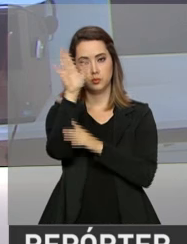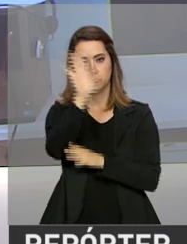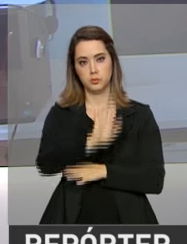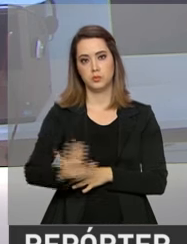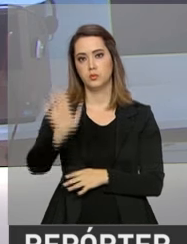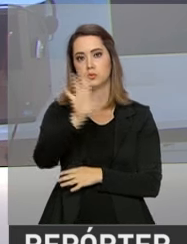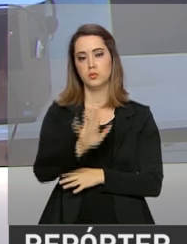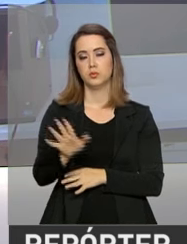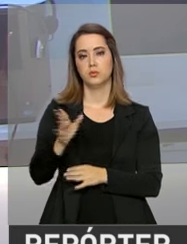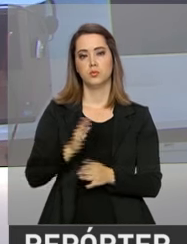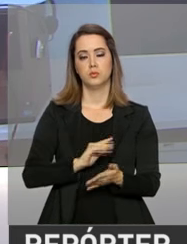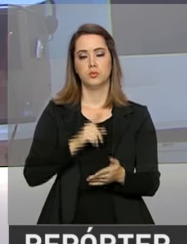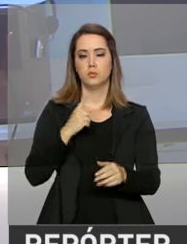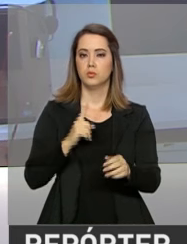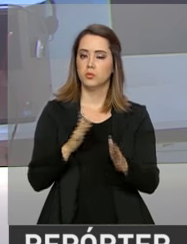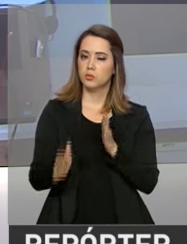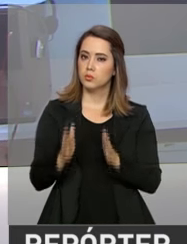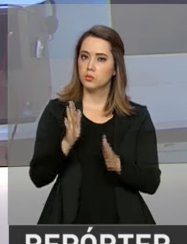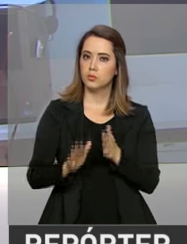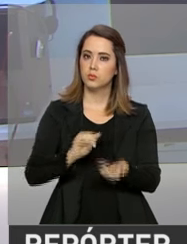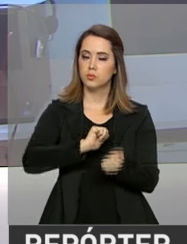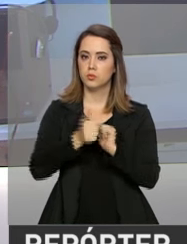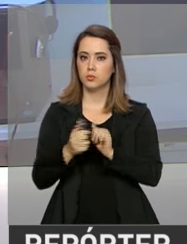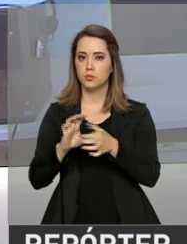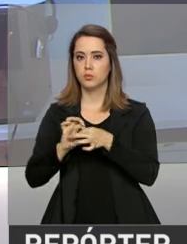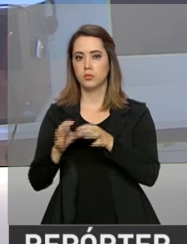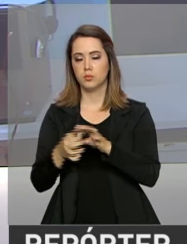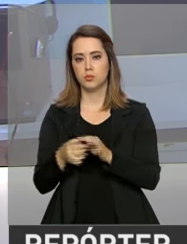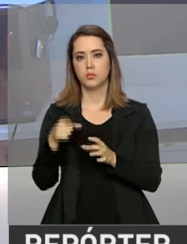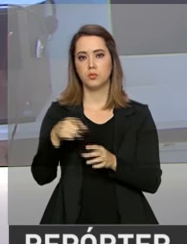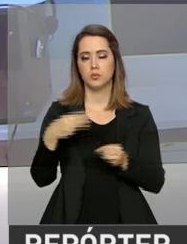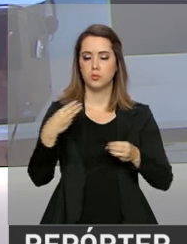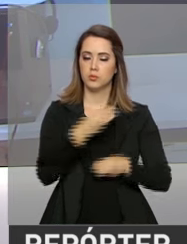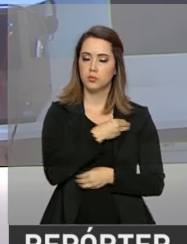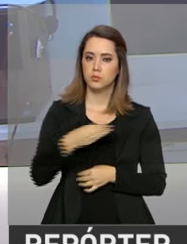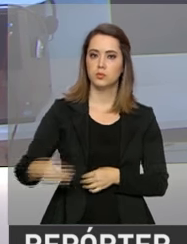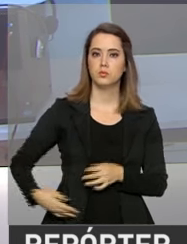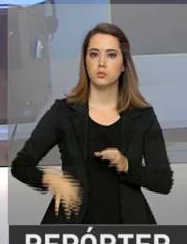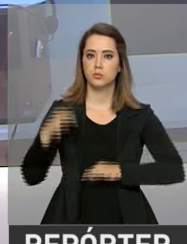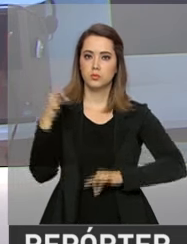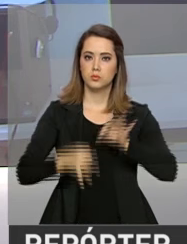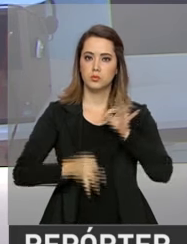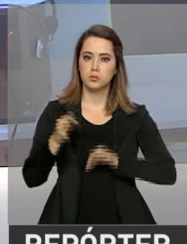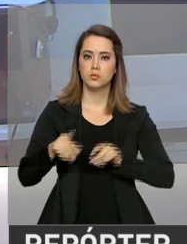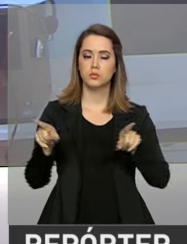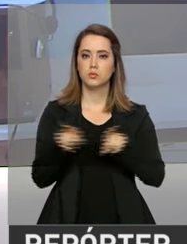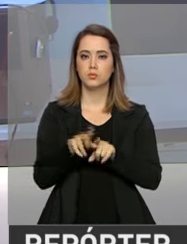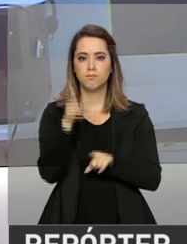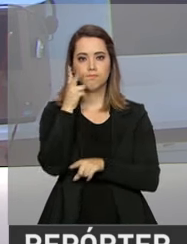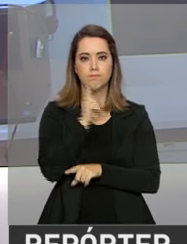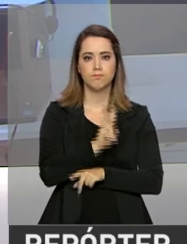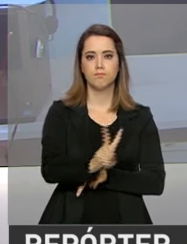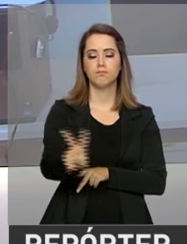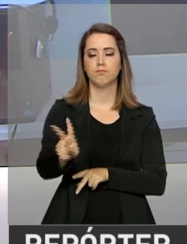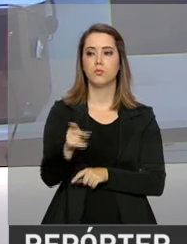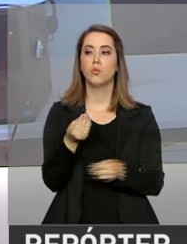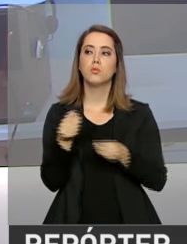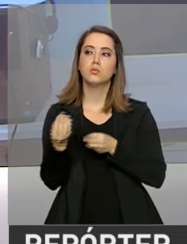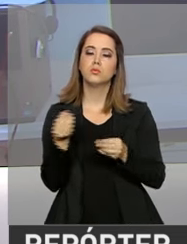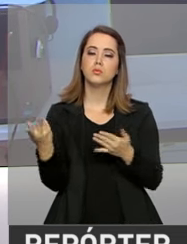na cidade o ministro da justiça e cidadania também checou o esquema de segurança montado no aeroporto internacional